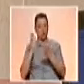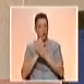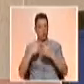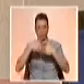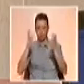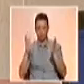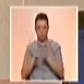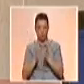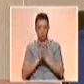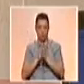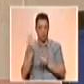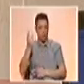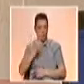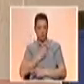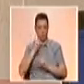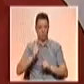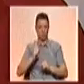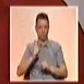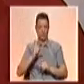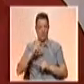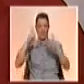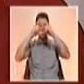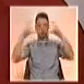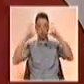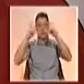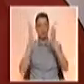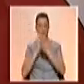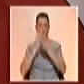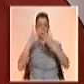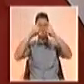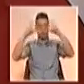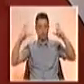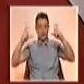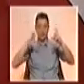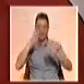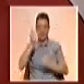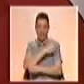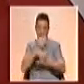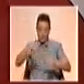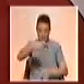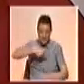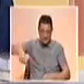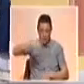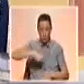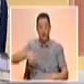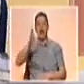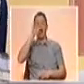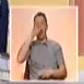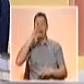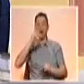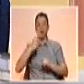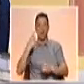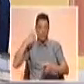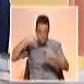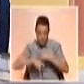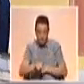Escolar obrigatório? Sim. Aliás, até porque as crianças vão dando várias vezes o ciclo da água, não é? Dão logo no primeiro ciclo e depois repetem com mais profundidade. Portanto,